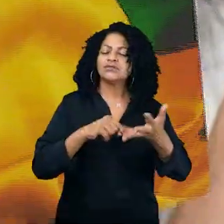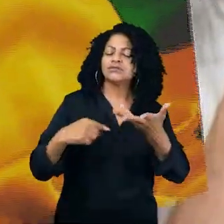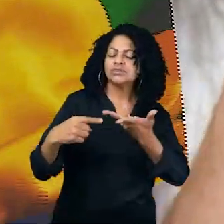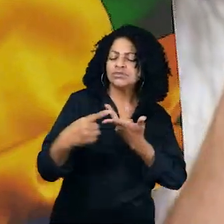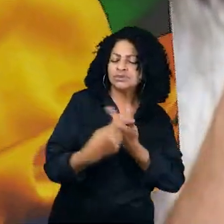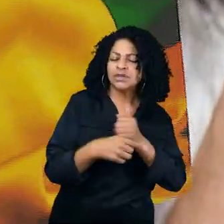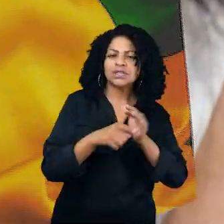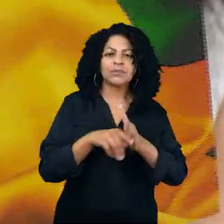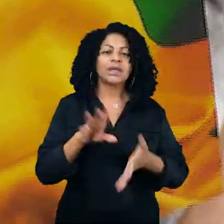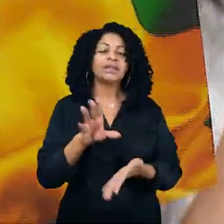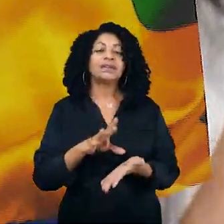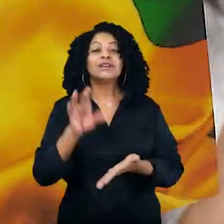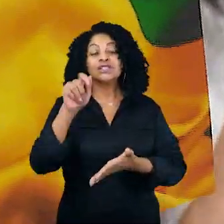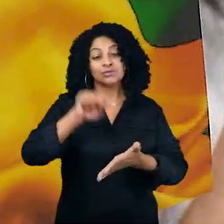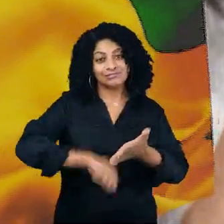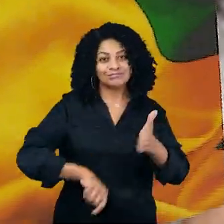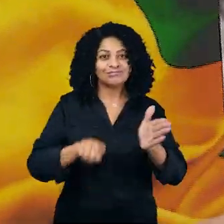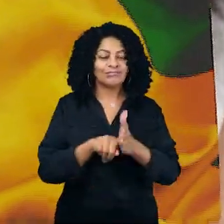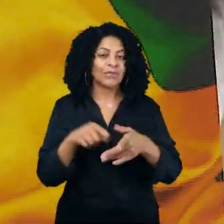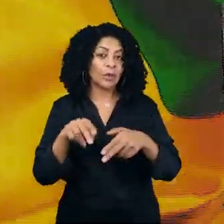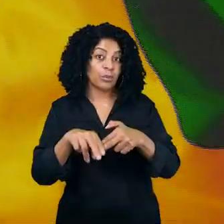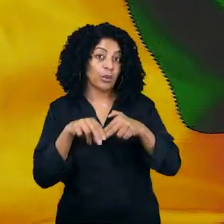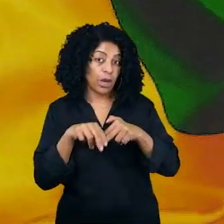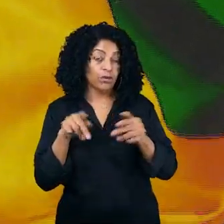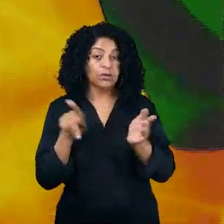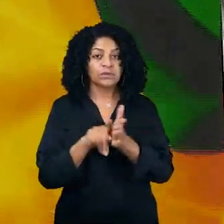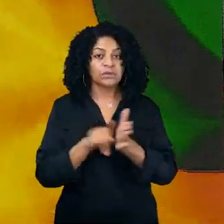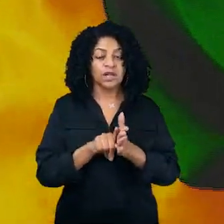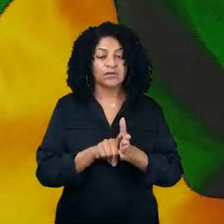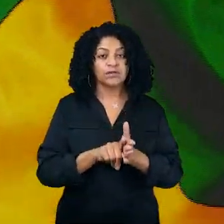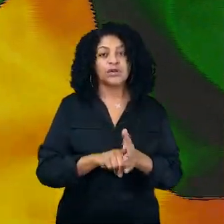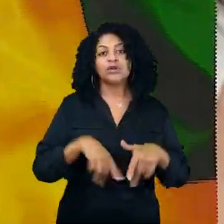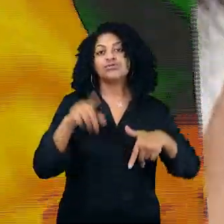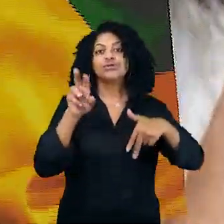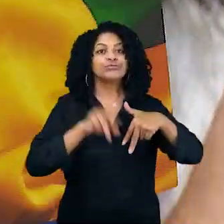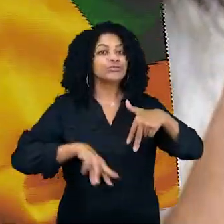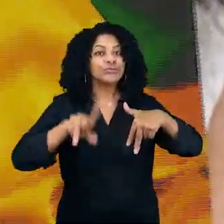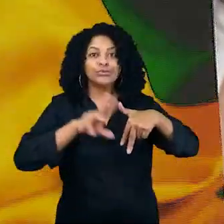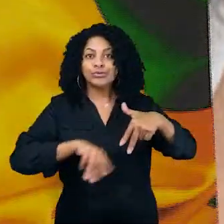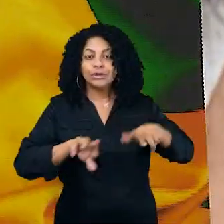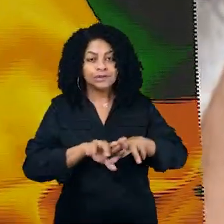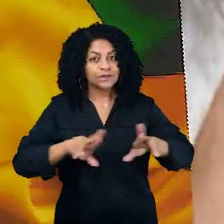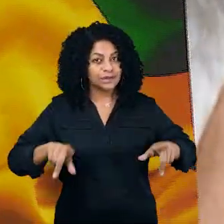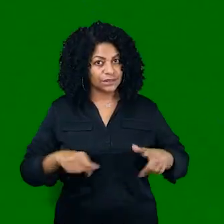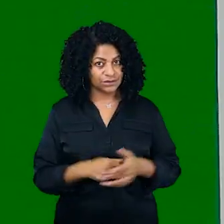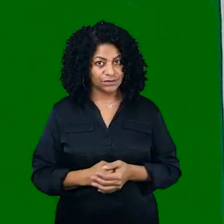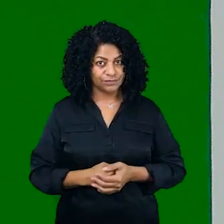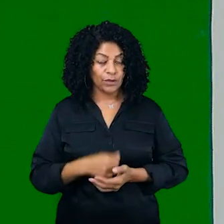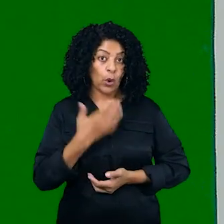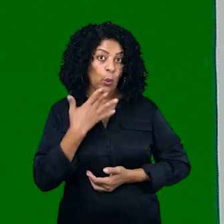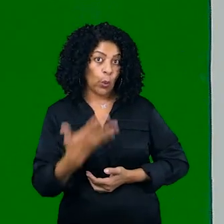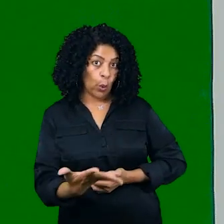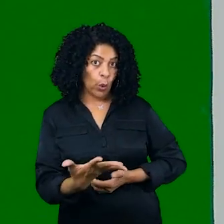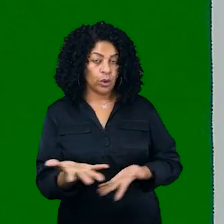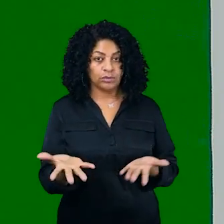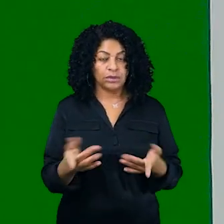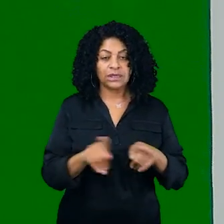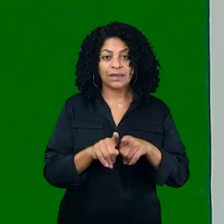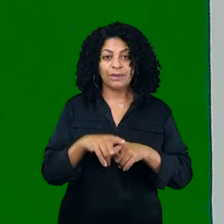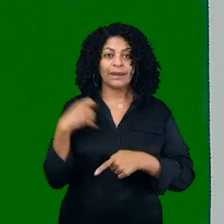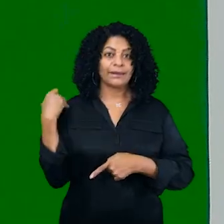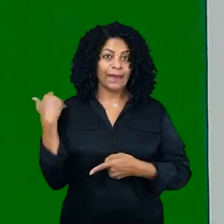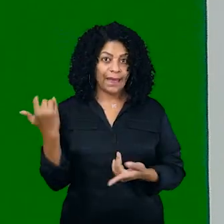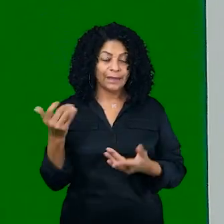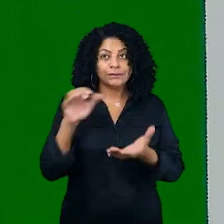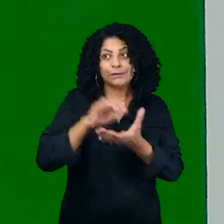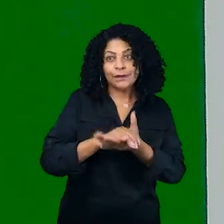e de critérios de admissão por motivo de sexo, idade, cor ou estado civil. A Carta Magna também